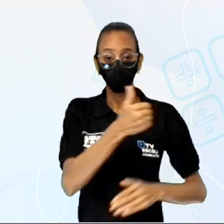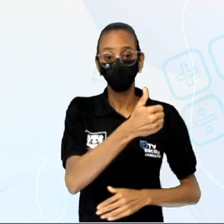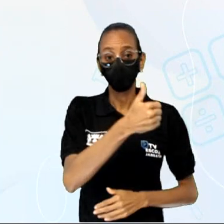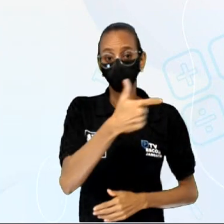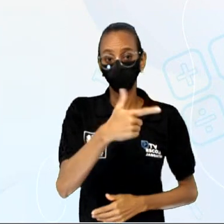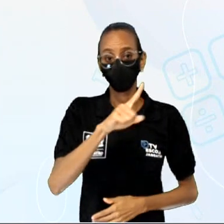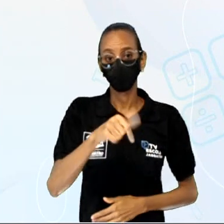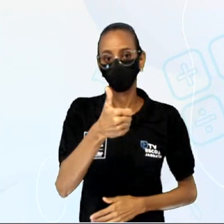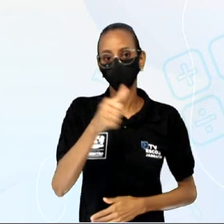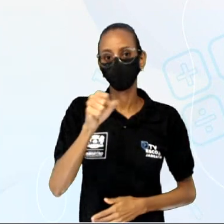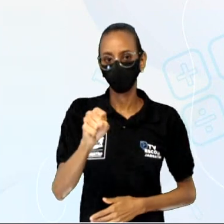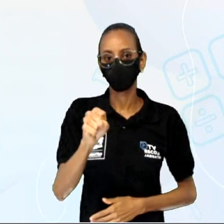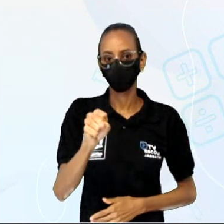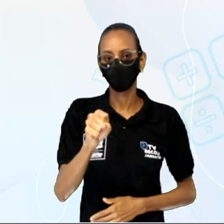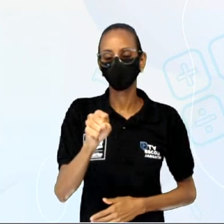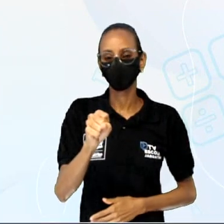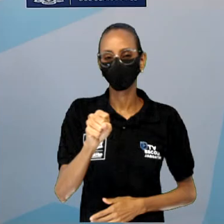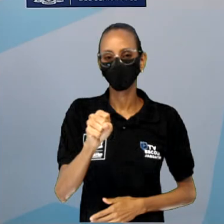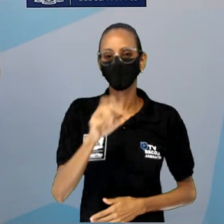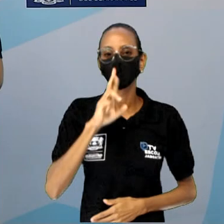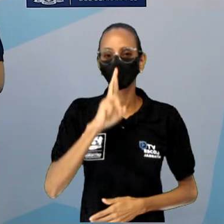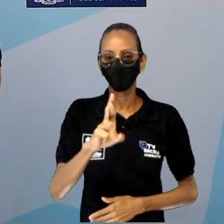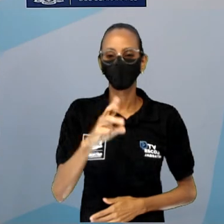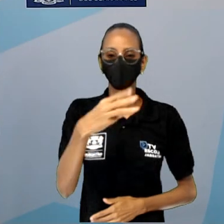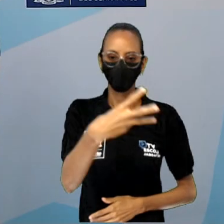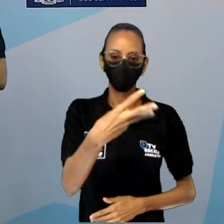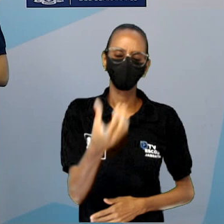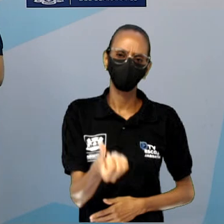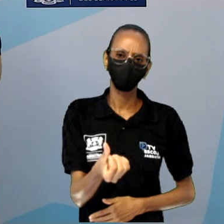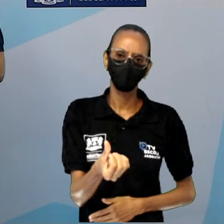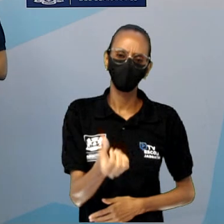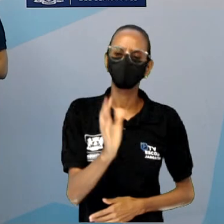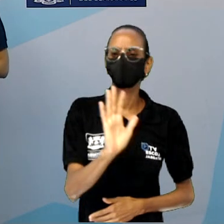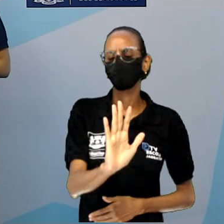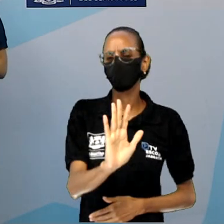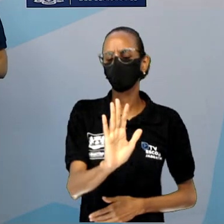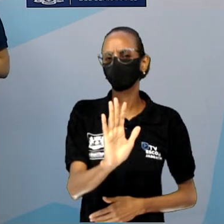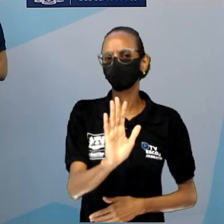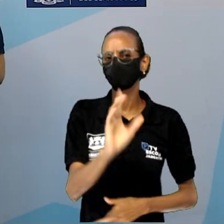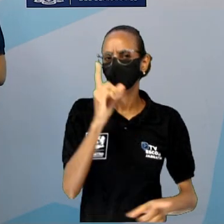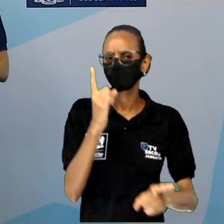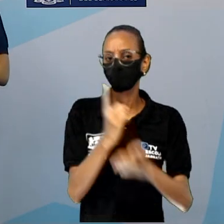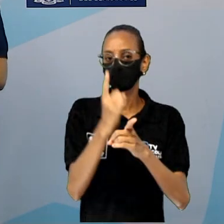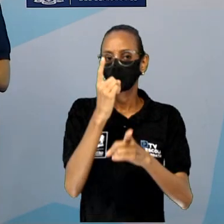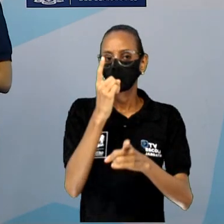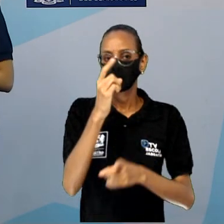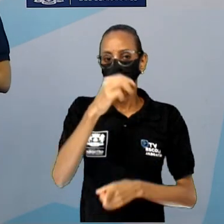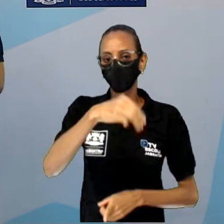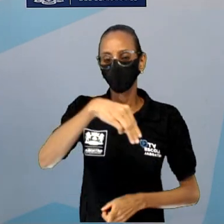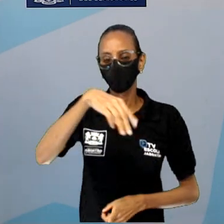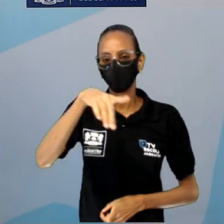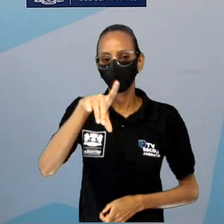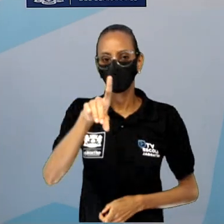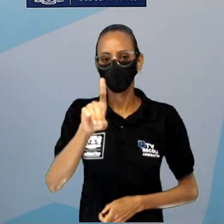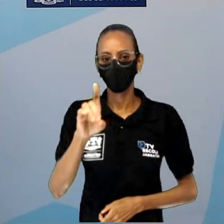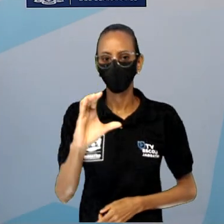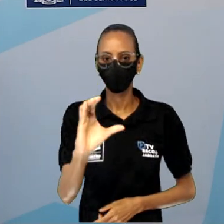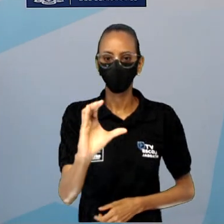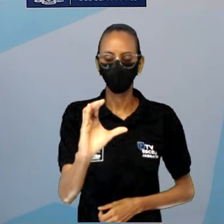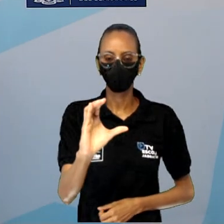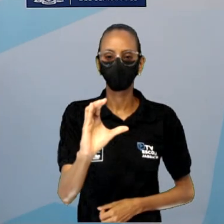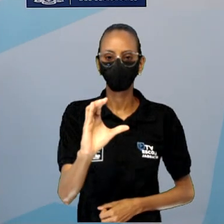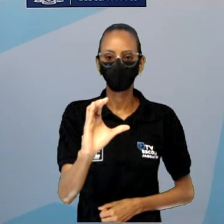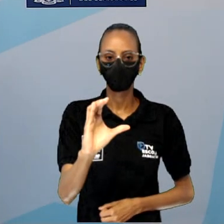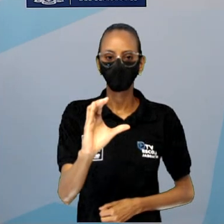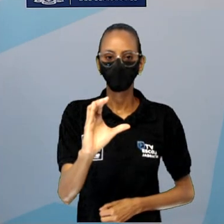ao mesmo tempo é o número 36. Mas se eu quiser saber agora o MDC? O MDC são os